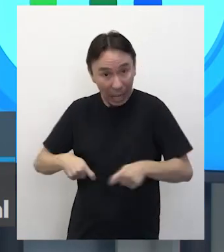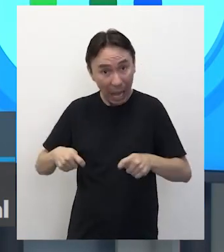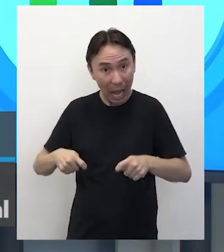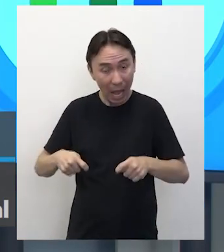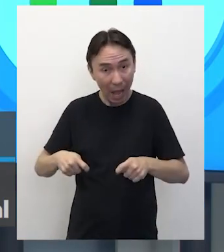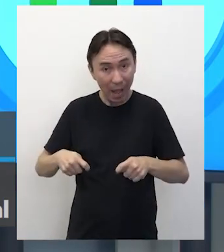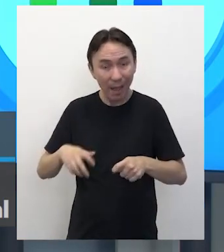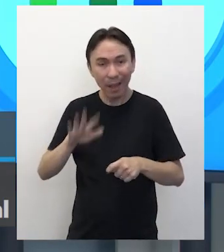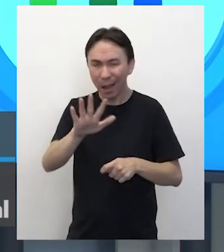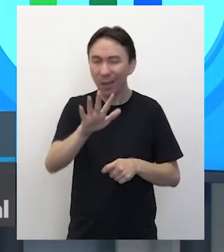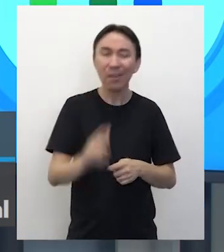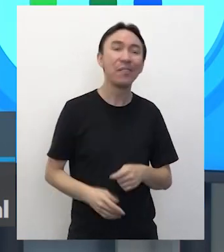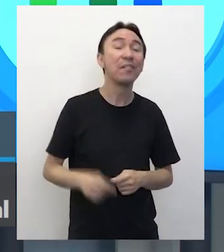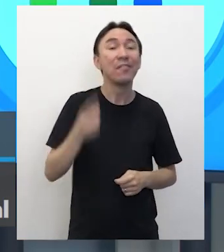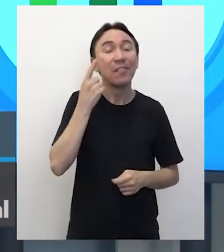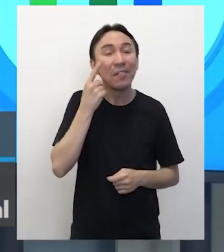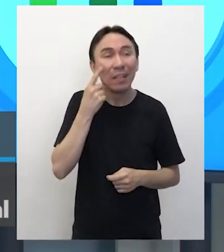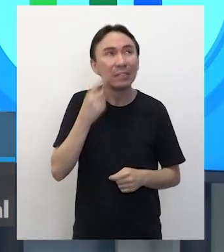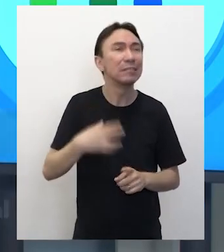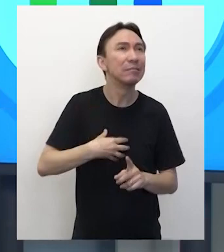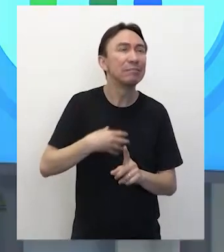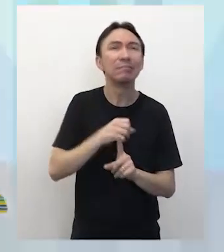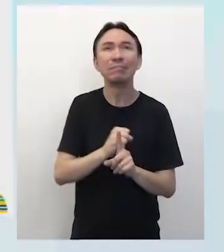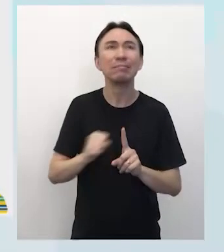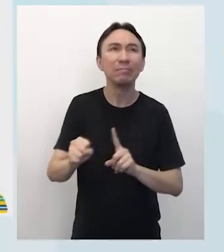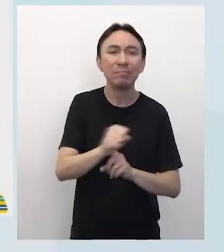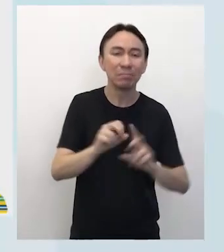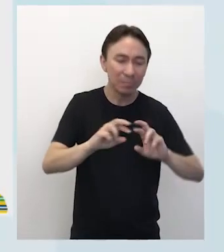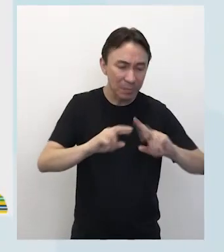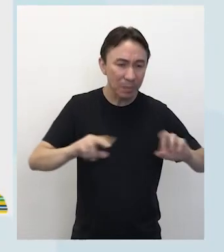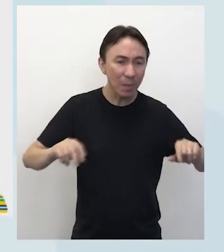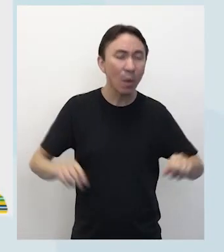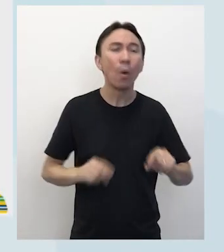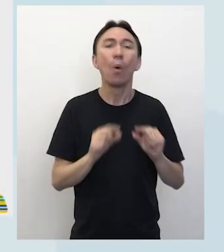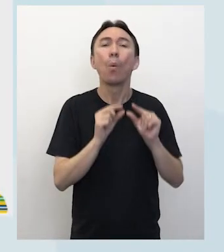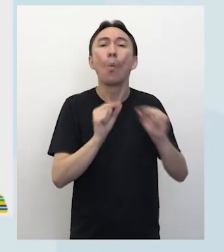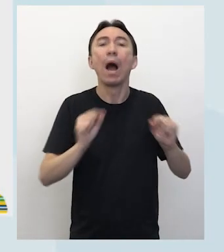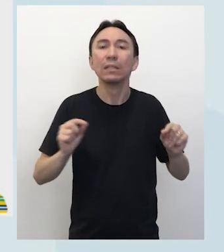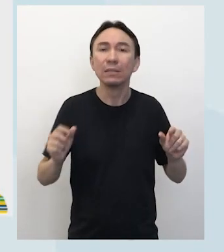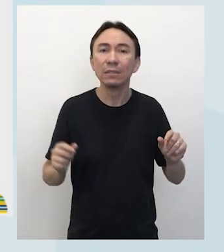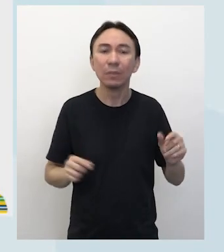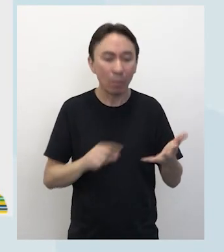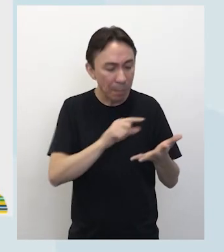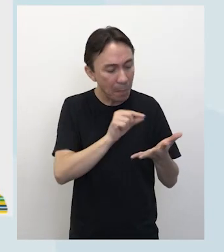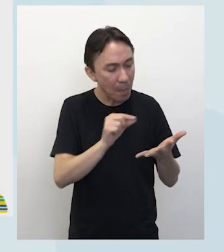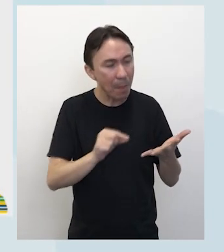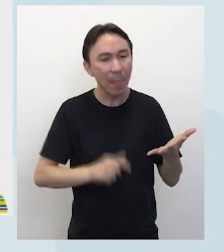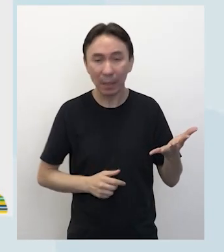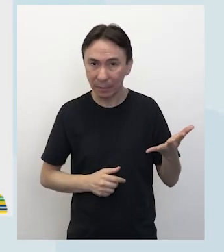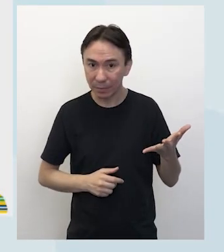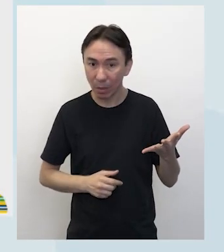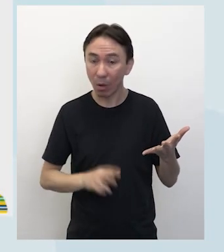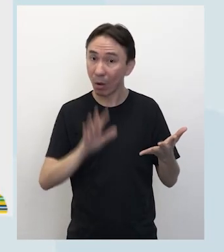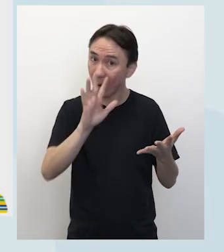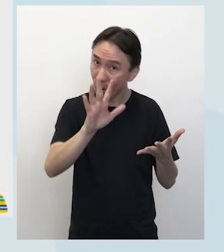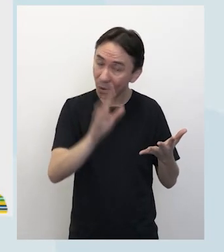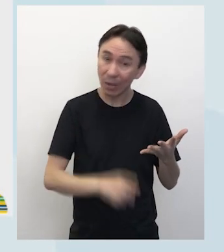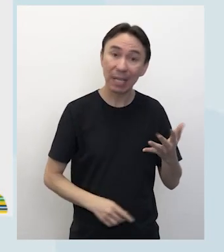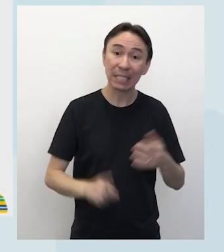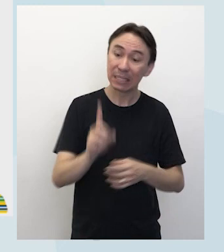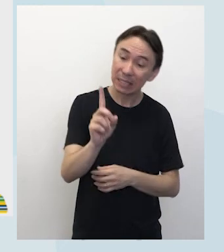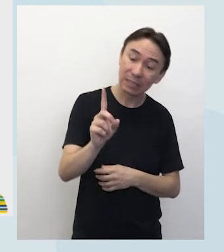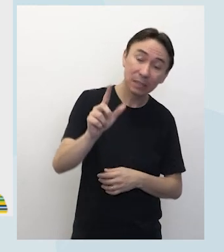são as competências socioemocionais. E eu já quero contar para vocês que elas são um total de